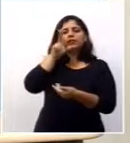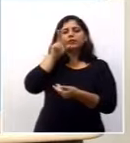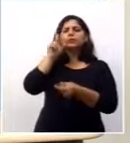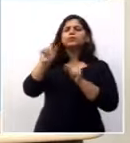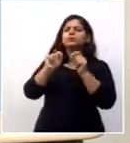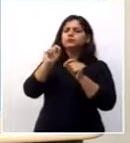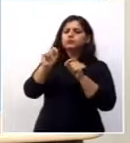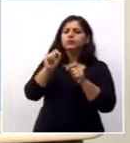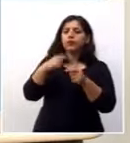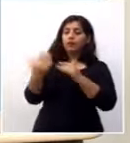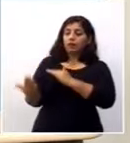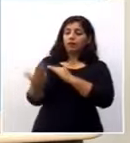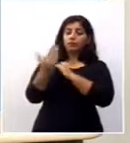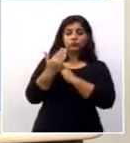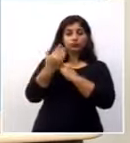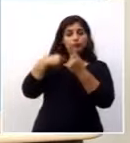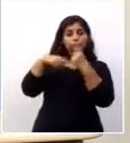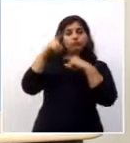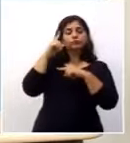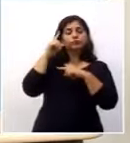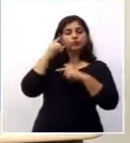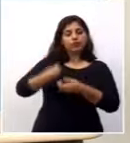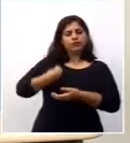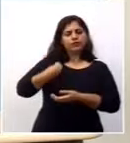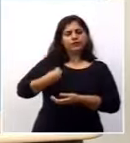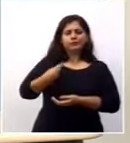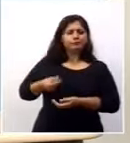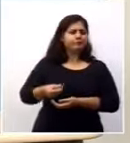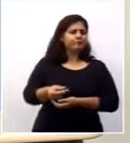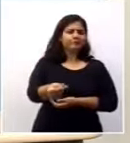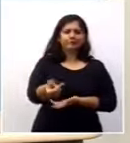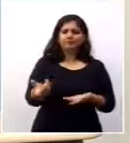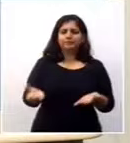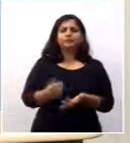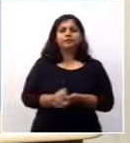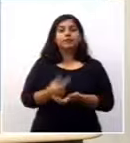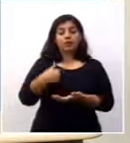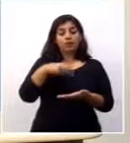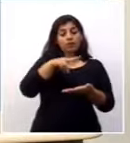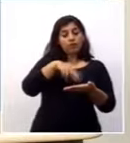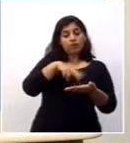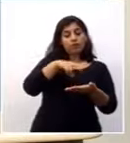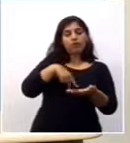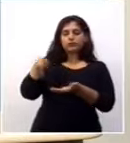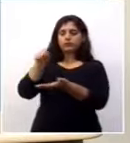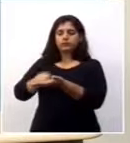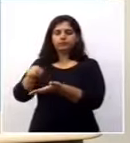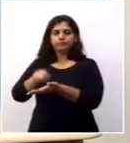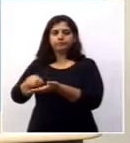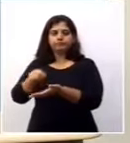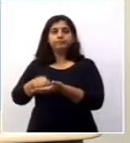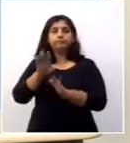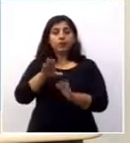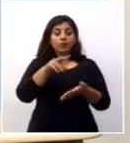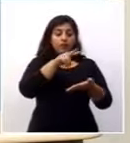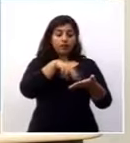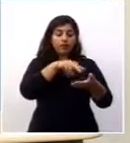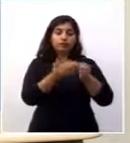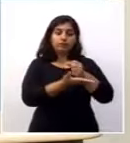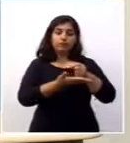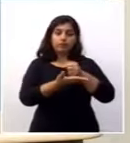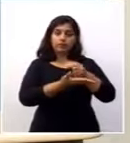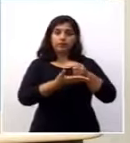que ela vai me ajudar a vida inteira. A vida inteira eu vou ler e vou escrever. A leitura é a nossa